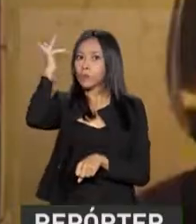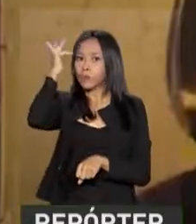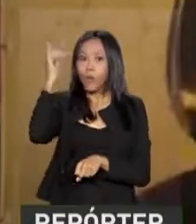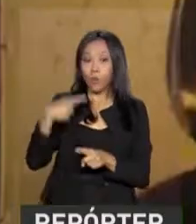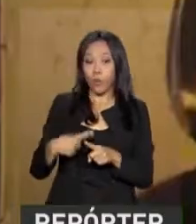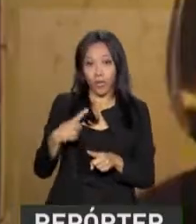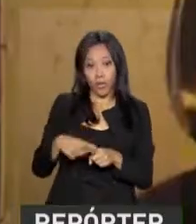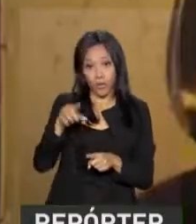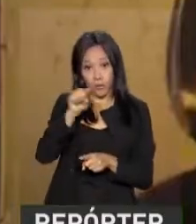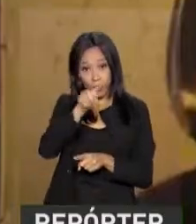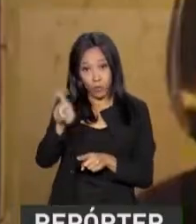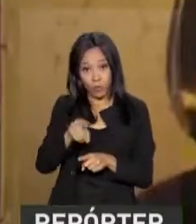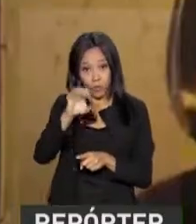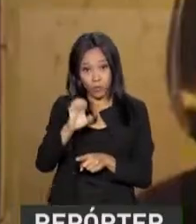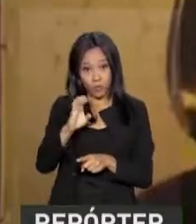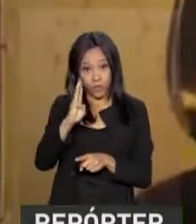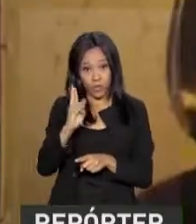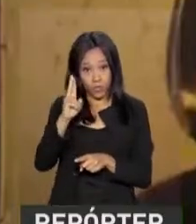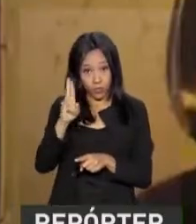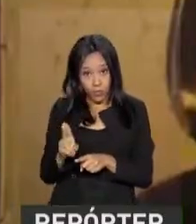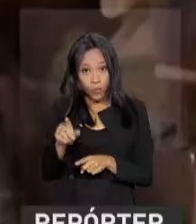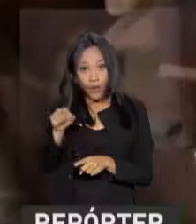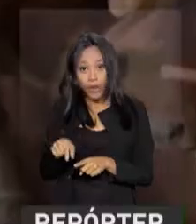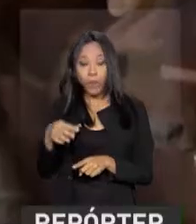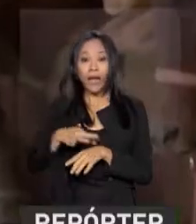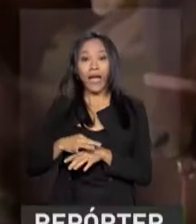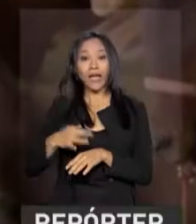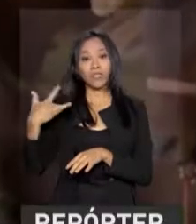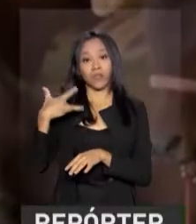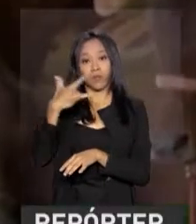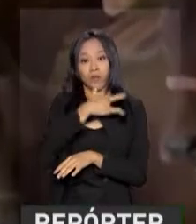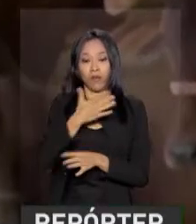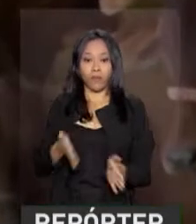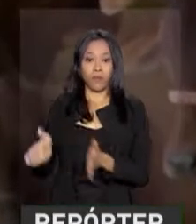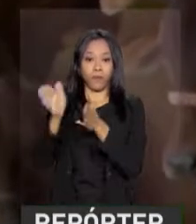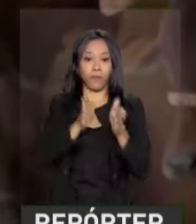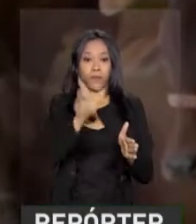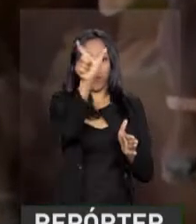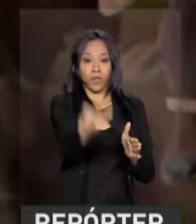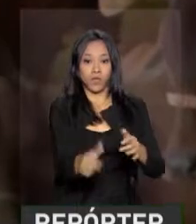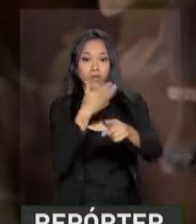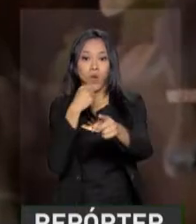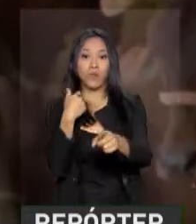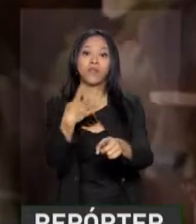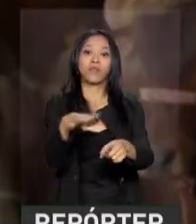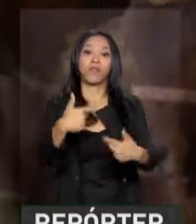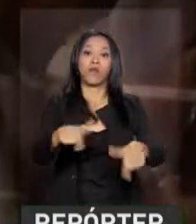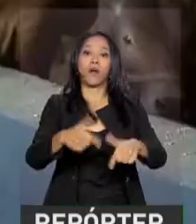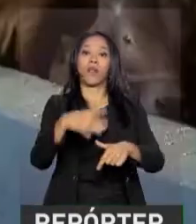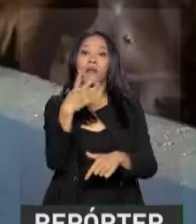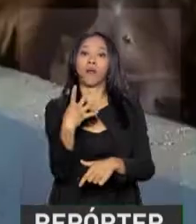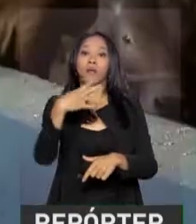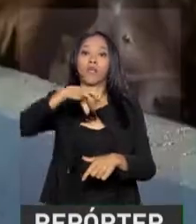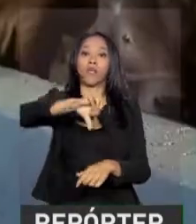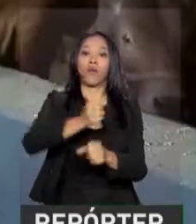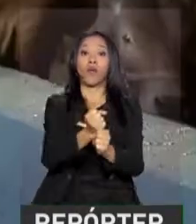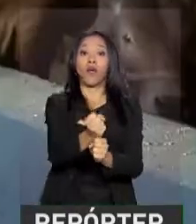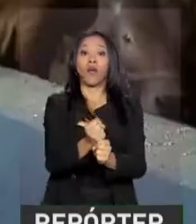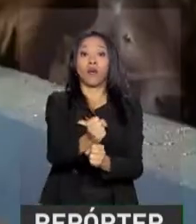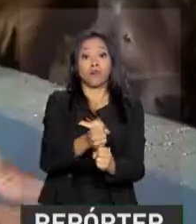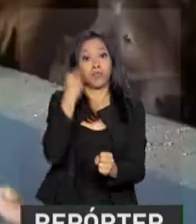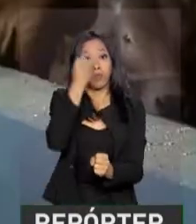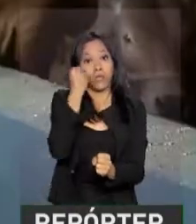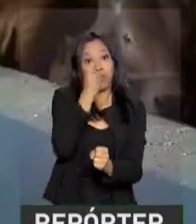regula e criado a pasto uma carne saudável o seu cícero trabalha há 49 anos na expozebu e conta que a criação